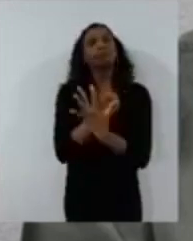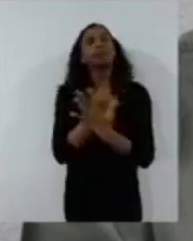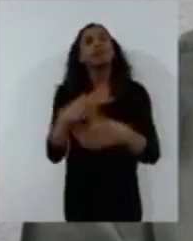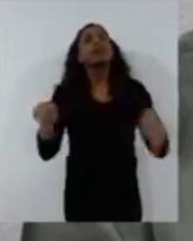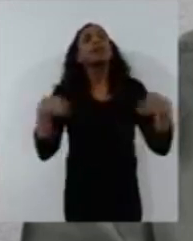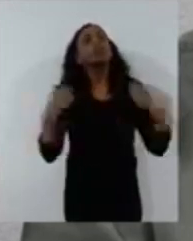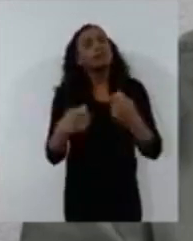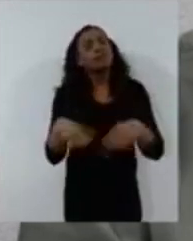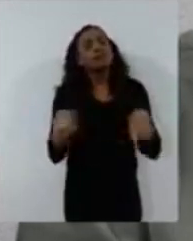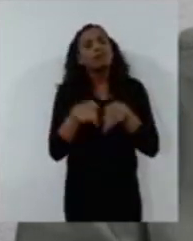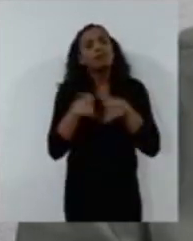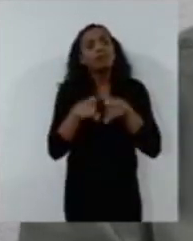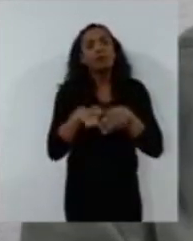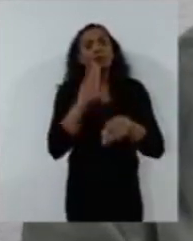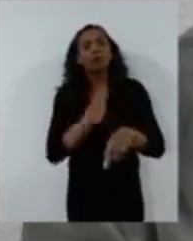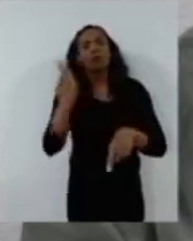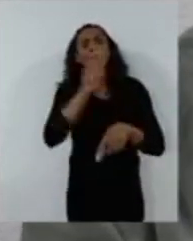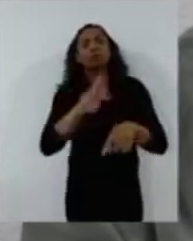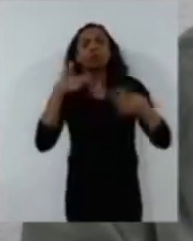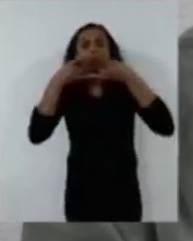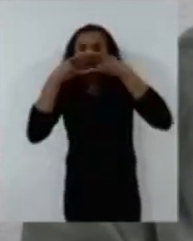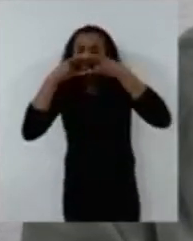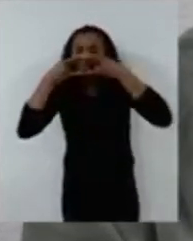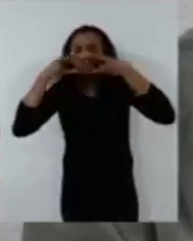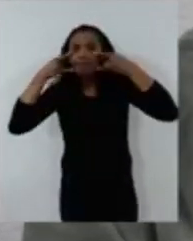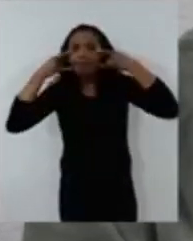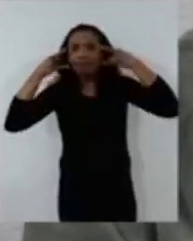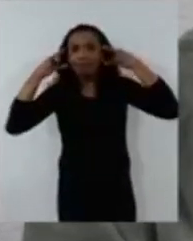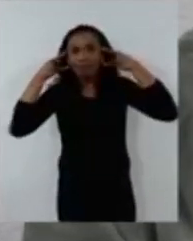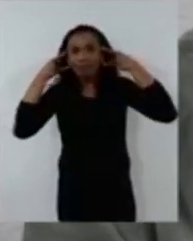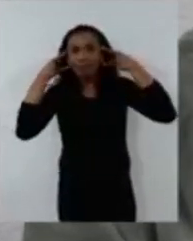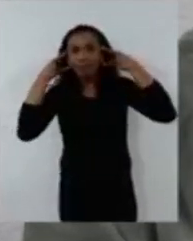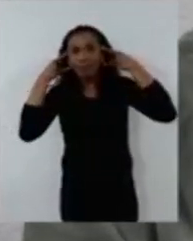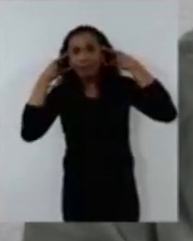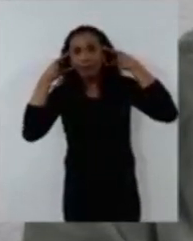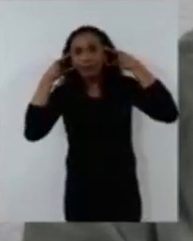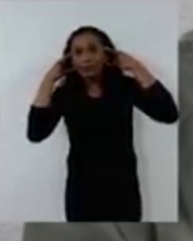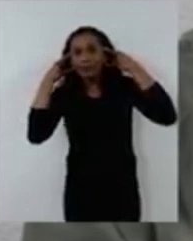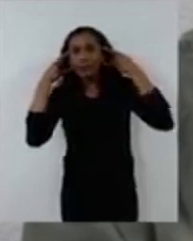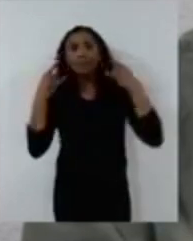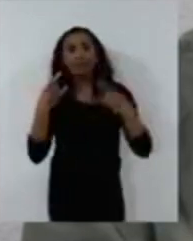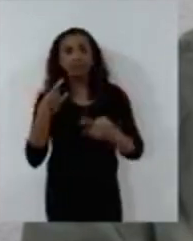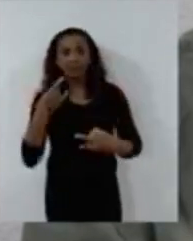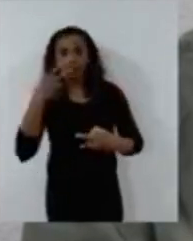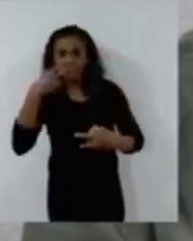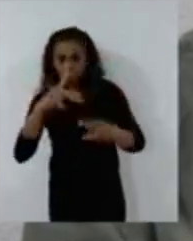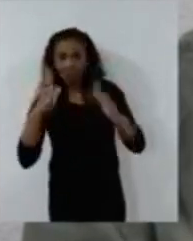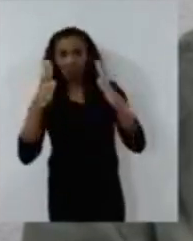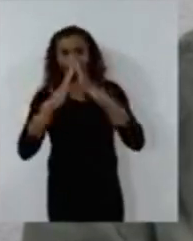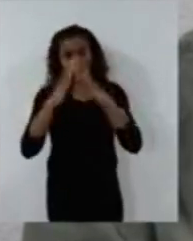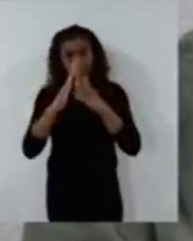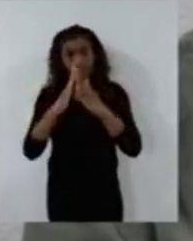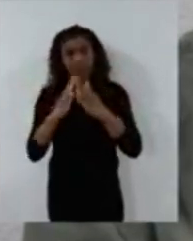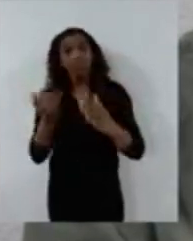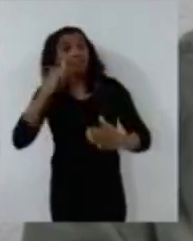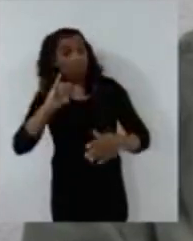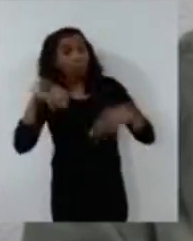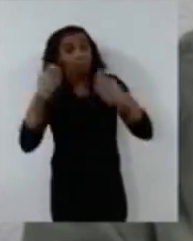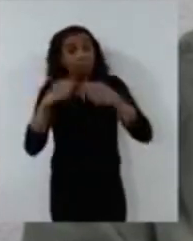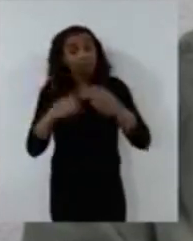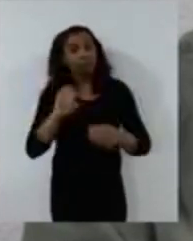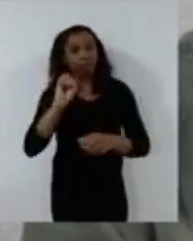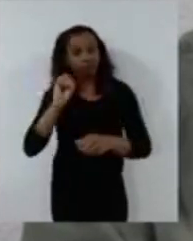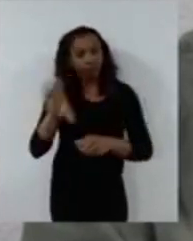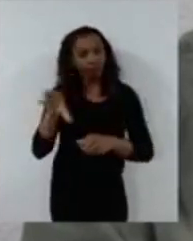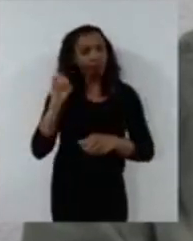uso constante de máscaras quando você não estiver na sua casa. E ao sair, que você procure,